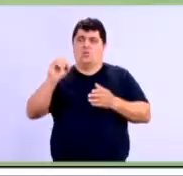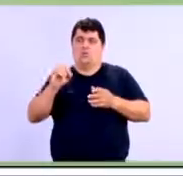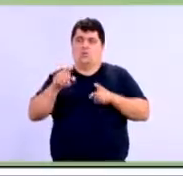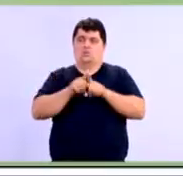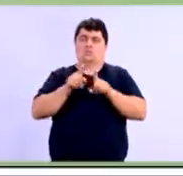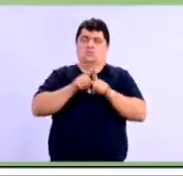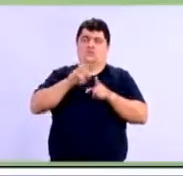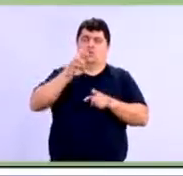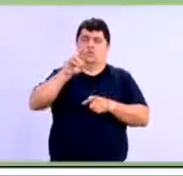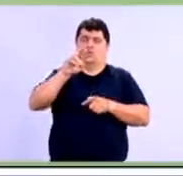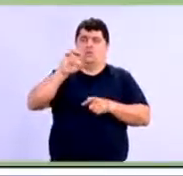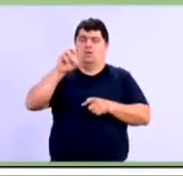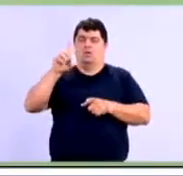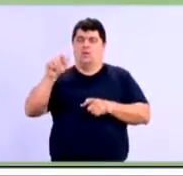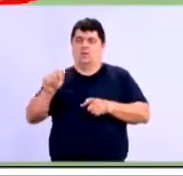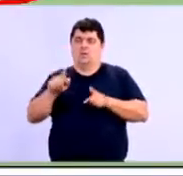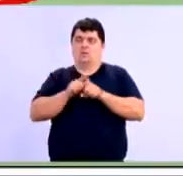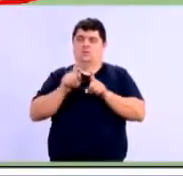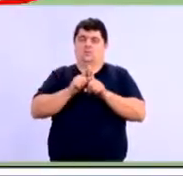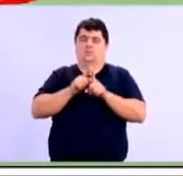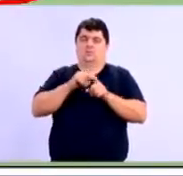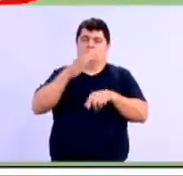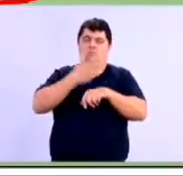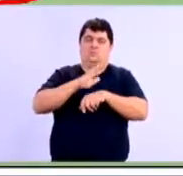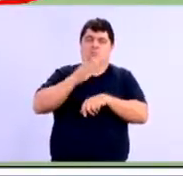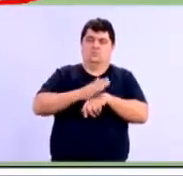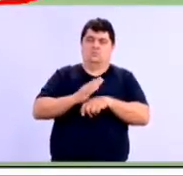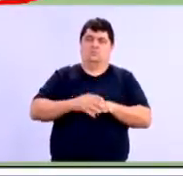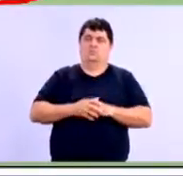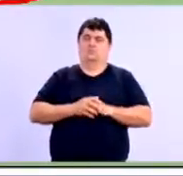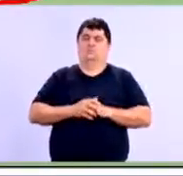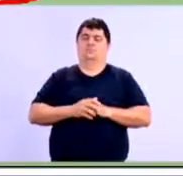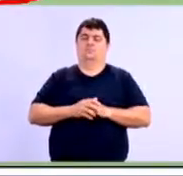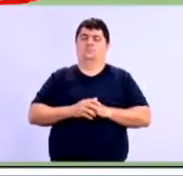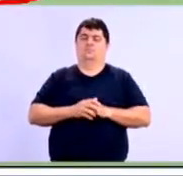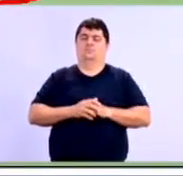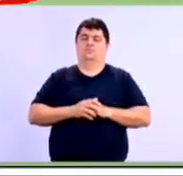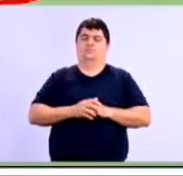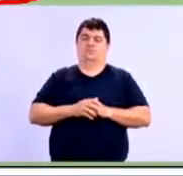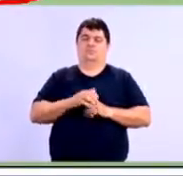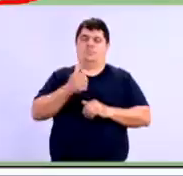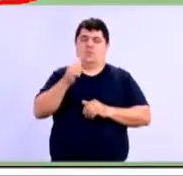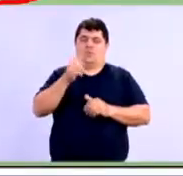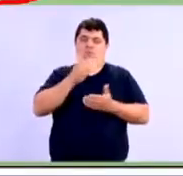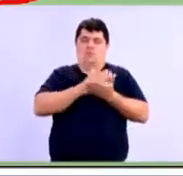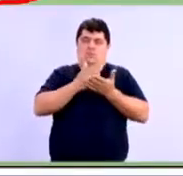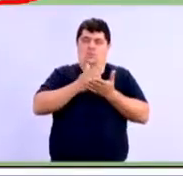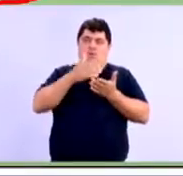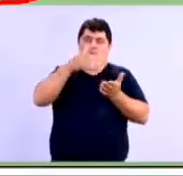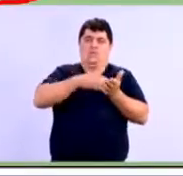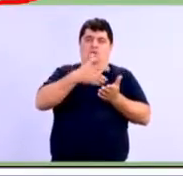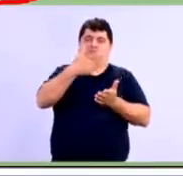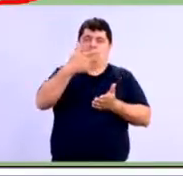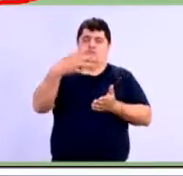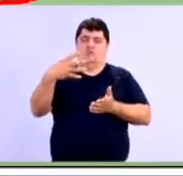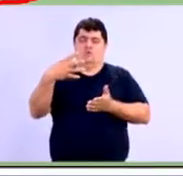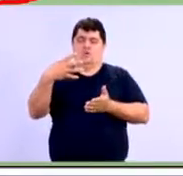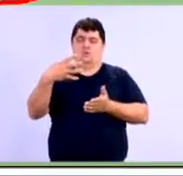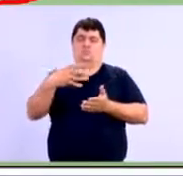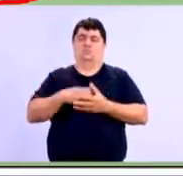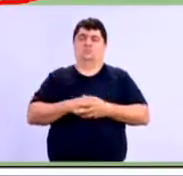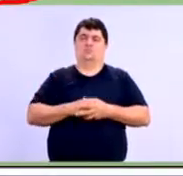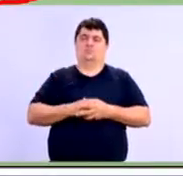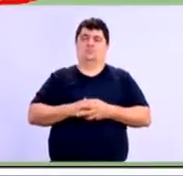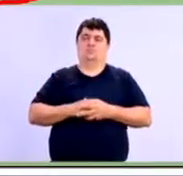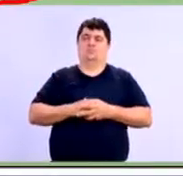lucratividade, rentabilidade e atividade. Duração do dia 11/3 ao dia 24/3 de 2015.